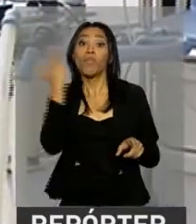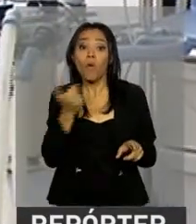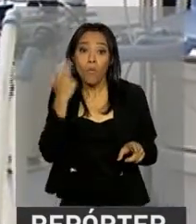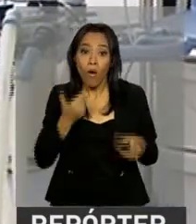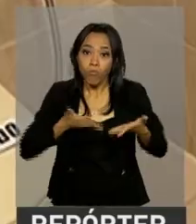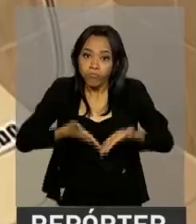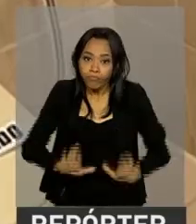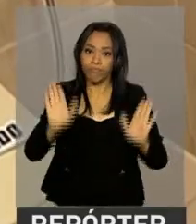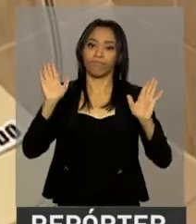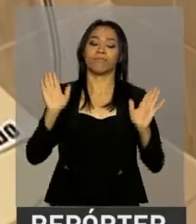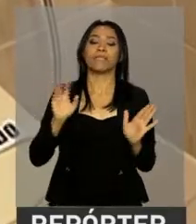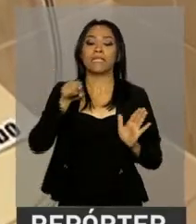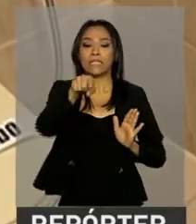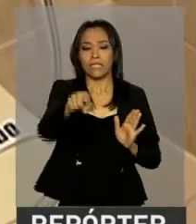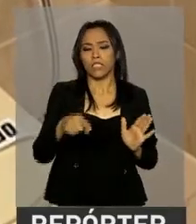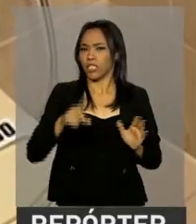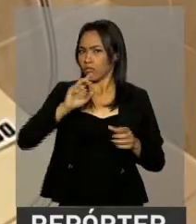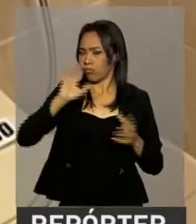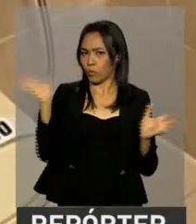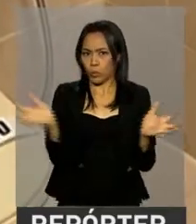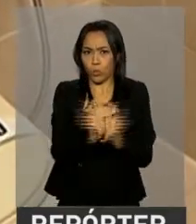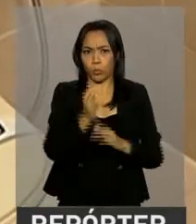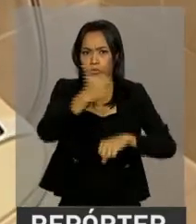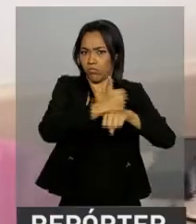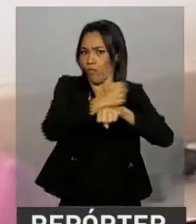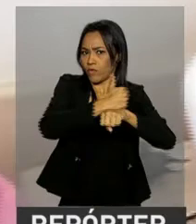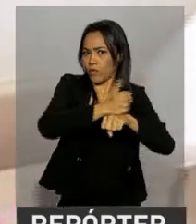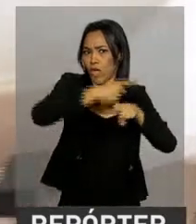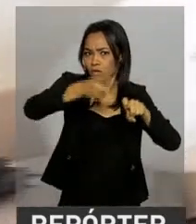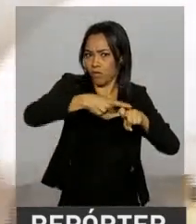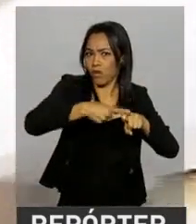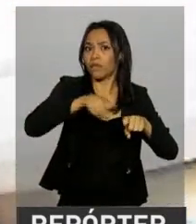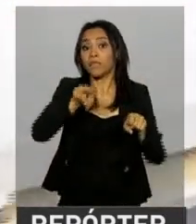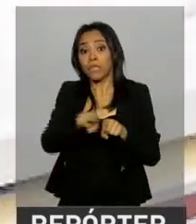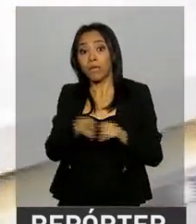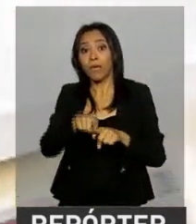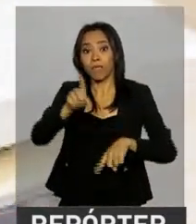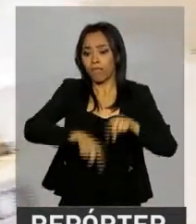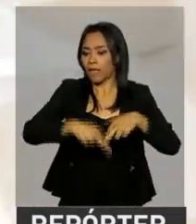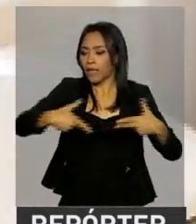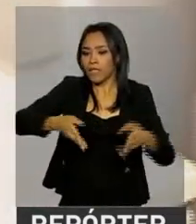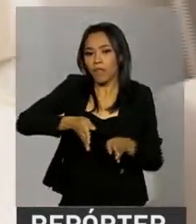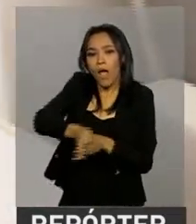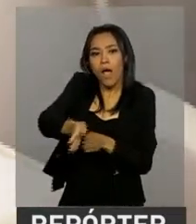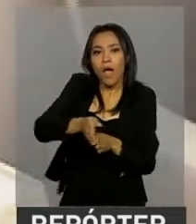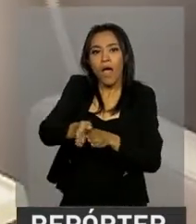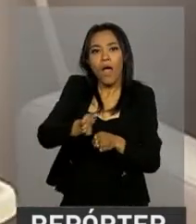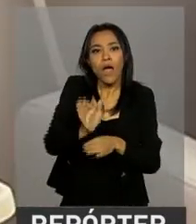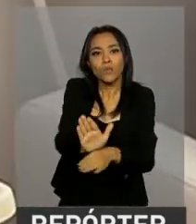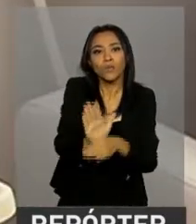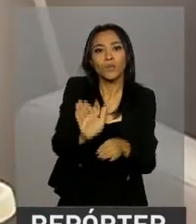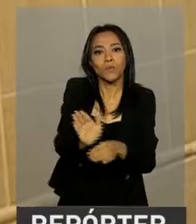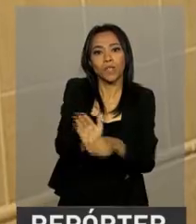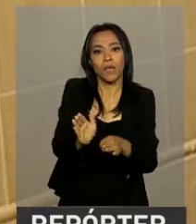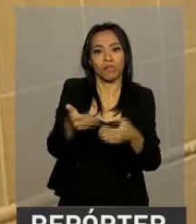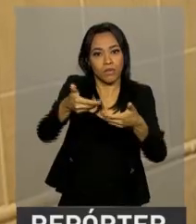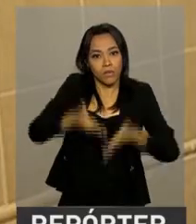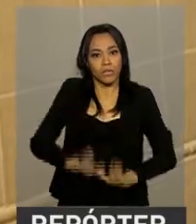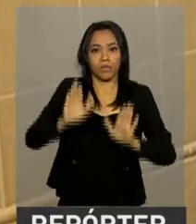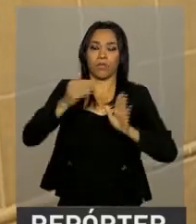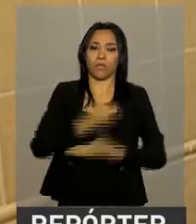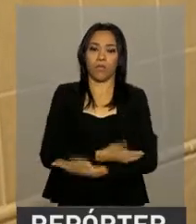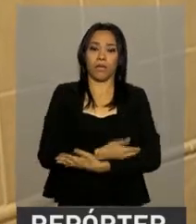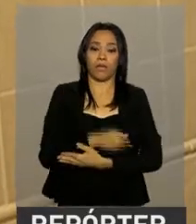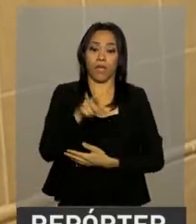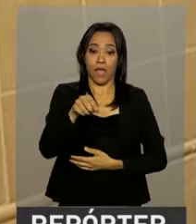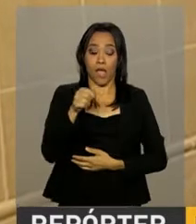médicos e enfermeiros obstetras e equipamentos para ajudar na preparação do corpo para o nascimento do bebê quando futura